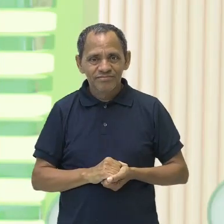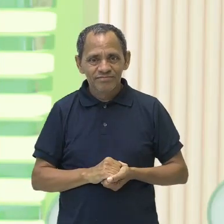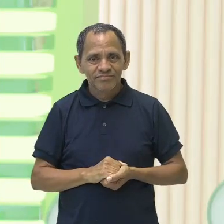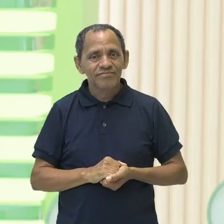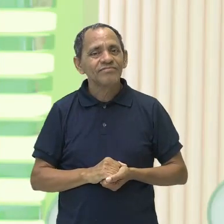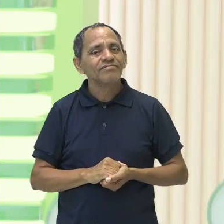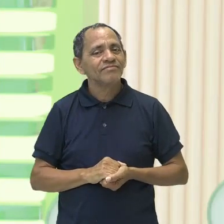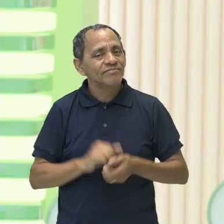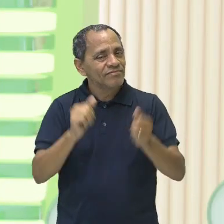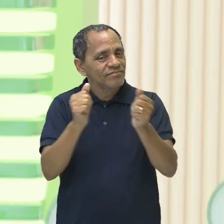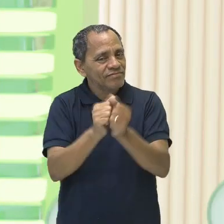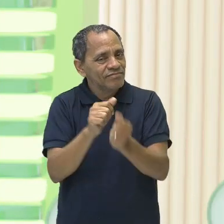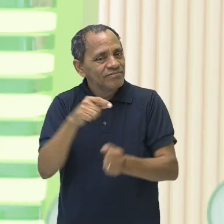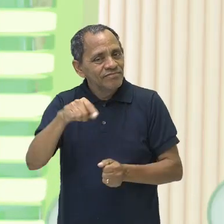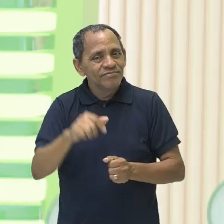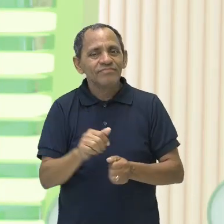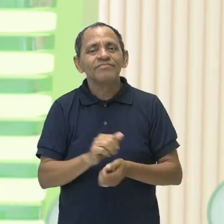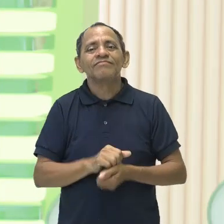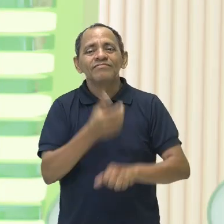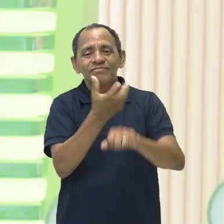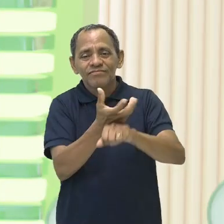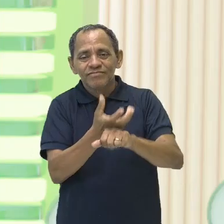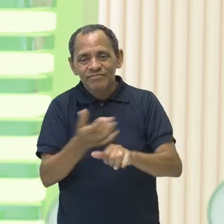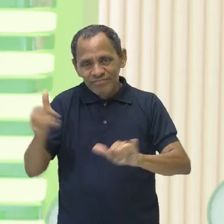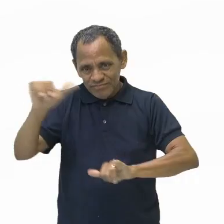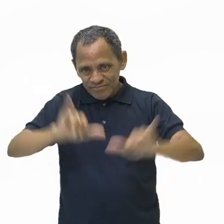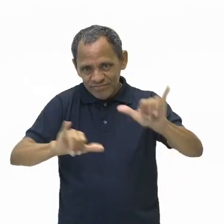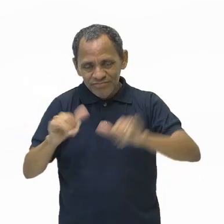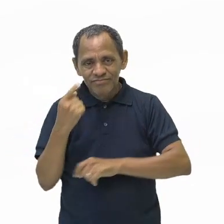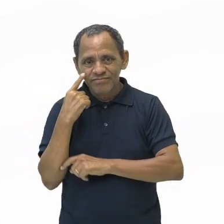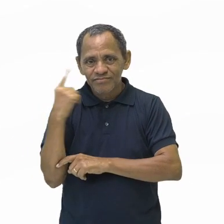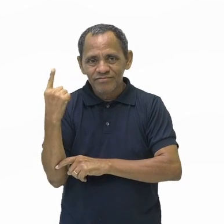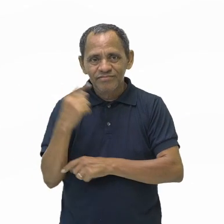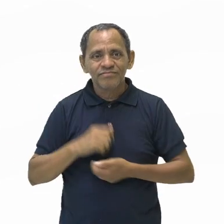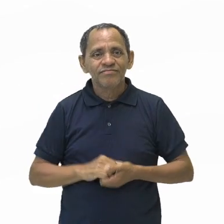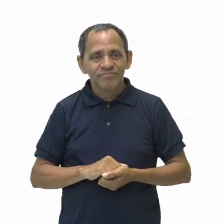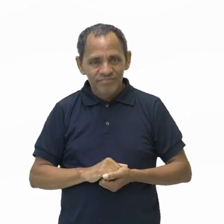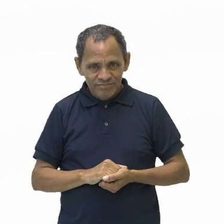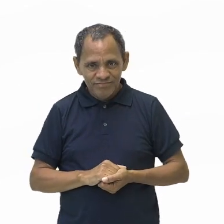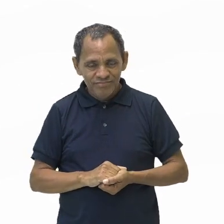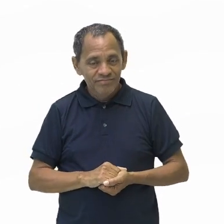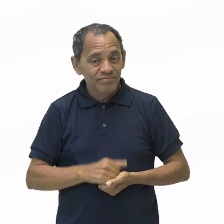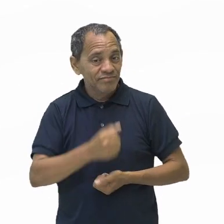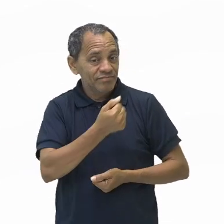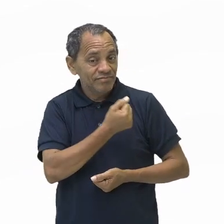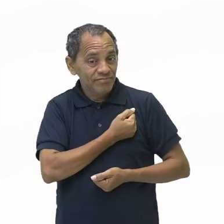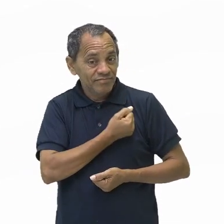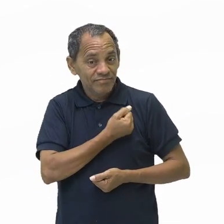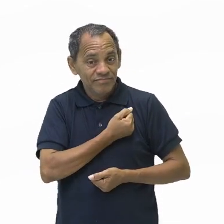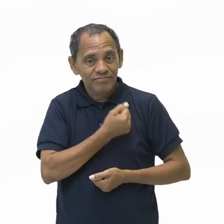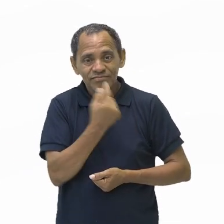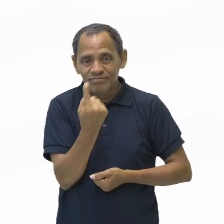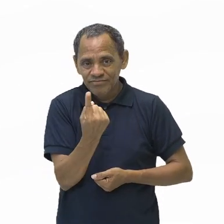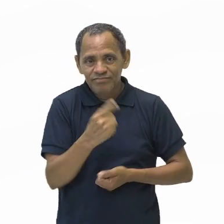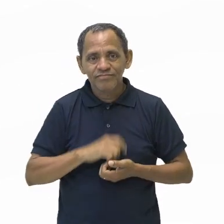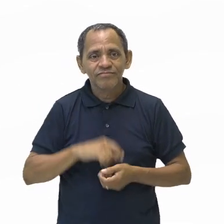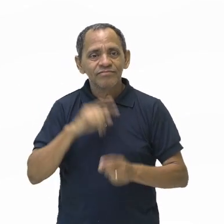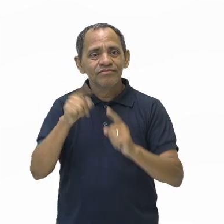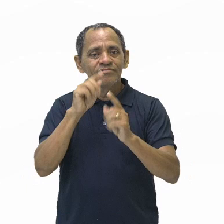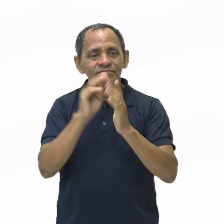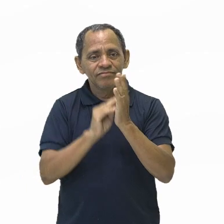com vocês em Química. Então vamos ver o que nós teremos. Aula 1, objeto de